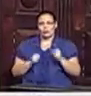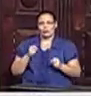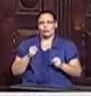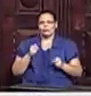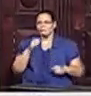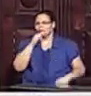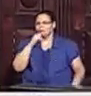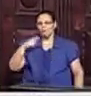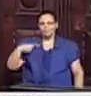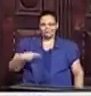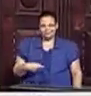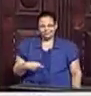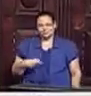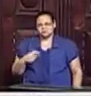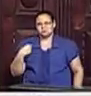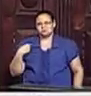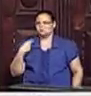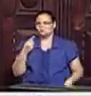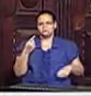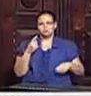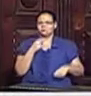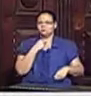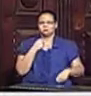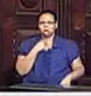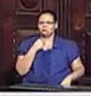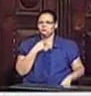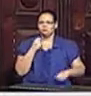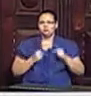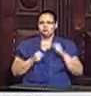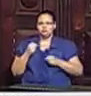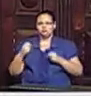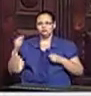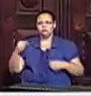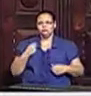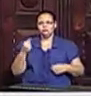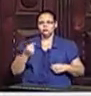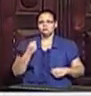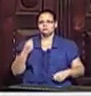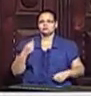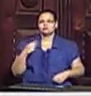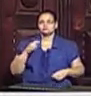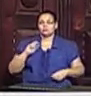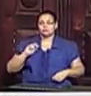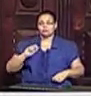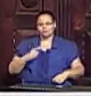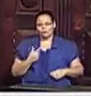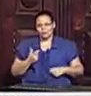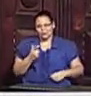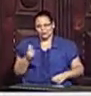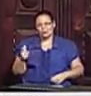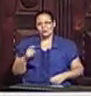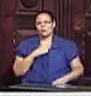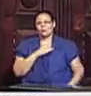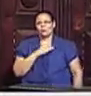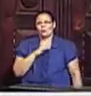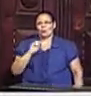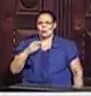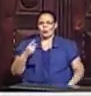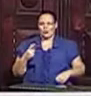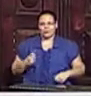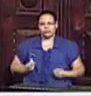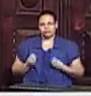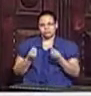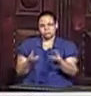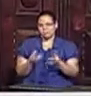legislação federal não pode ser blindado. Ou o vigilante é metralhado, ou ele entrega as armas, porque ele não tem condições